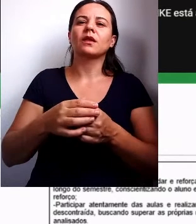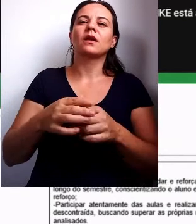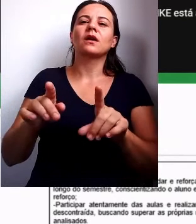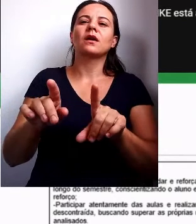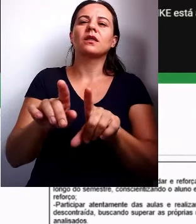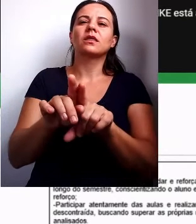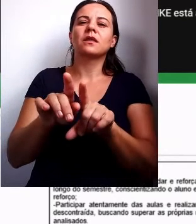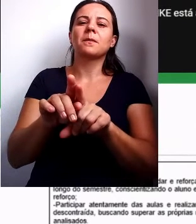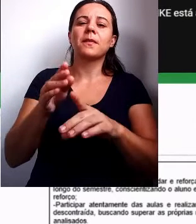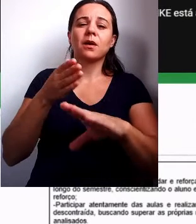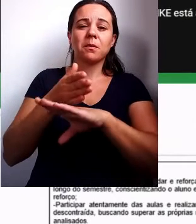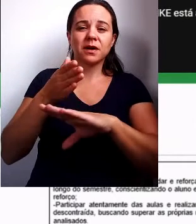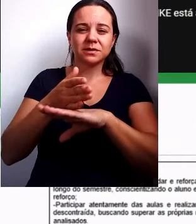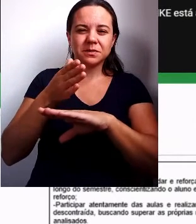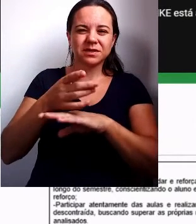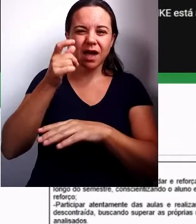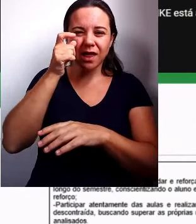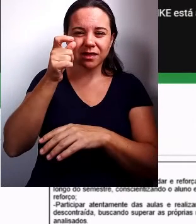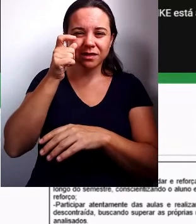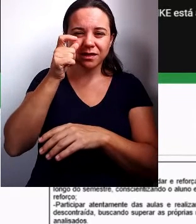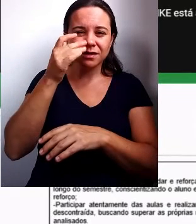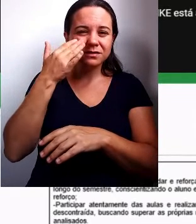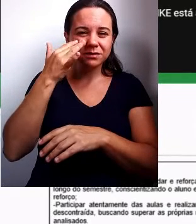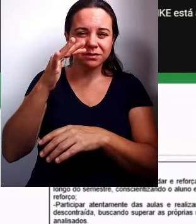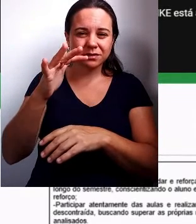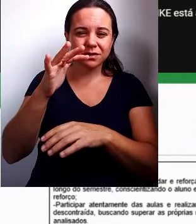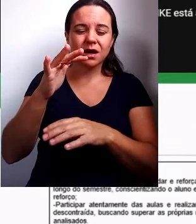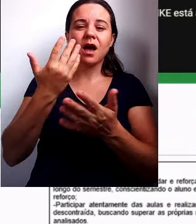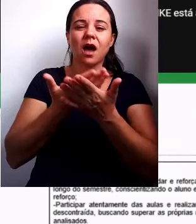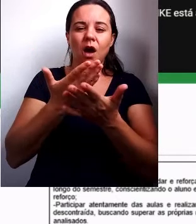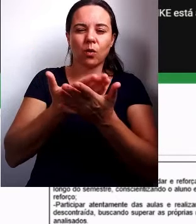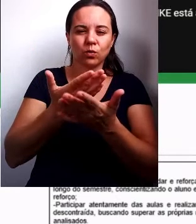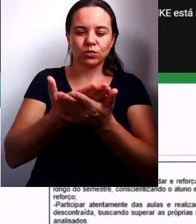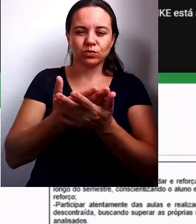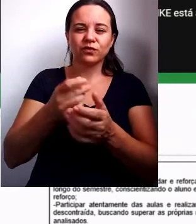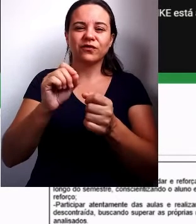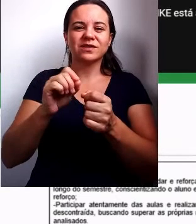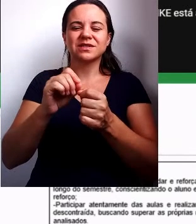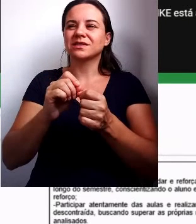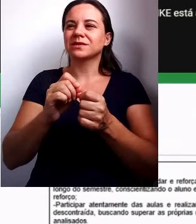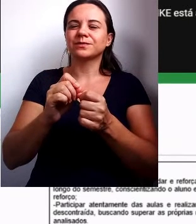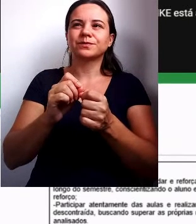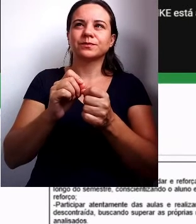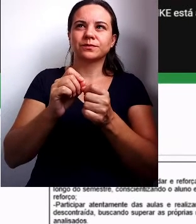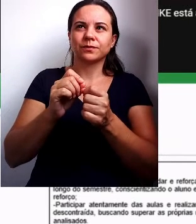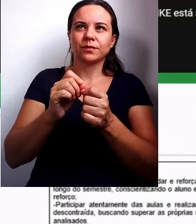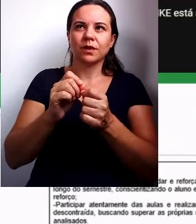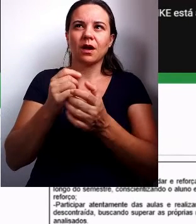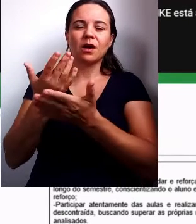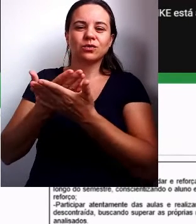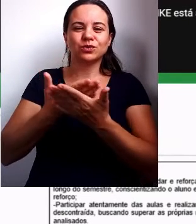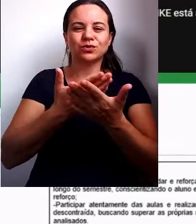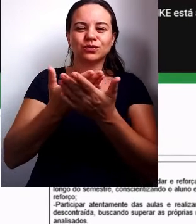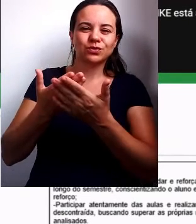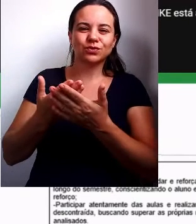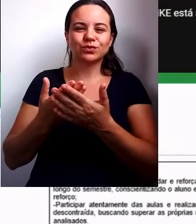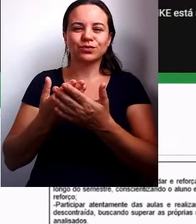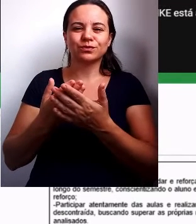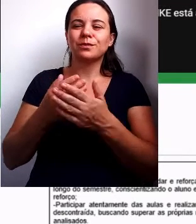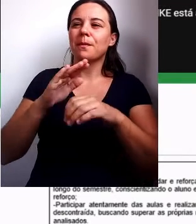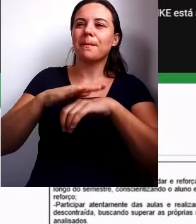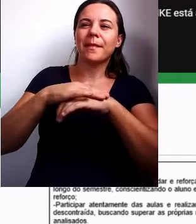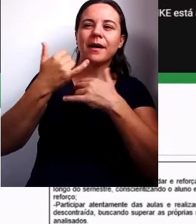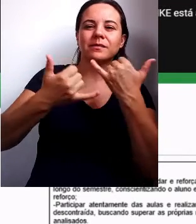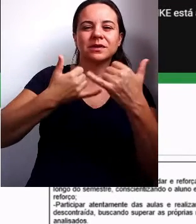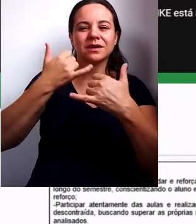a participação atentamente das aulas e realizar um estudo de forma lúdica e descontraída, buscando superar